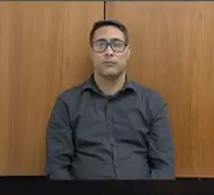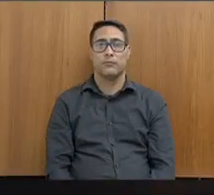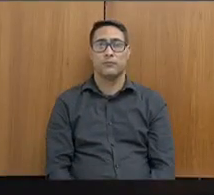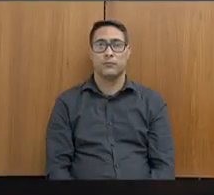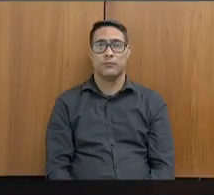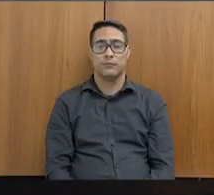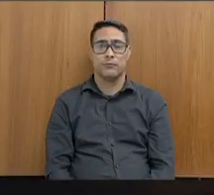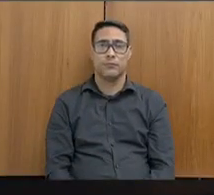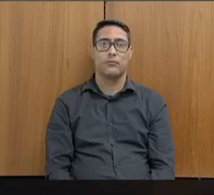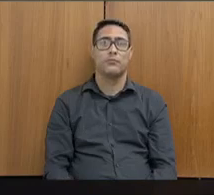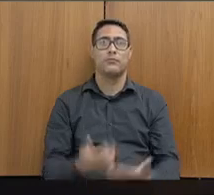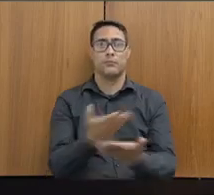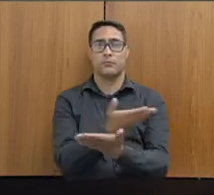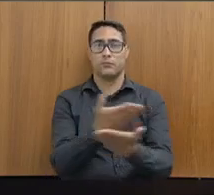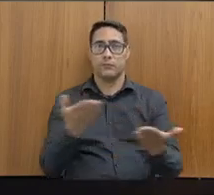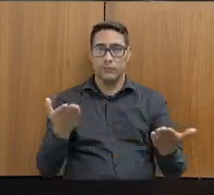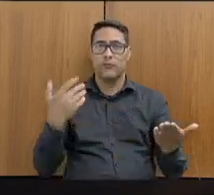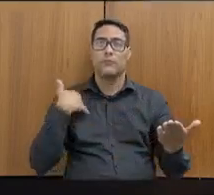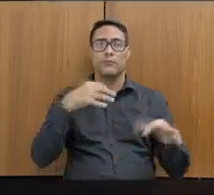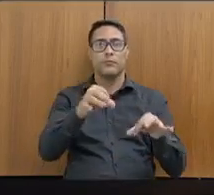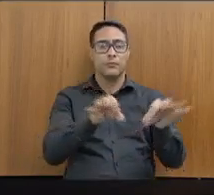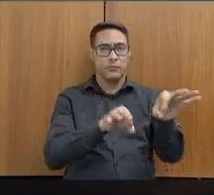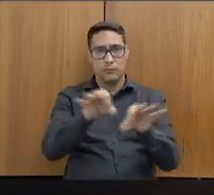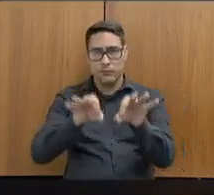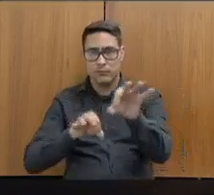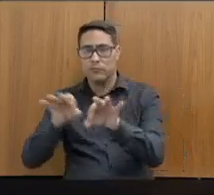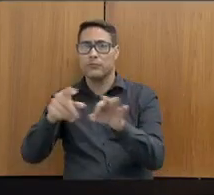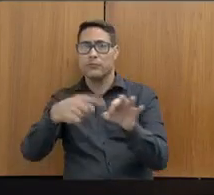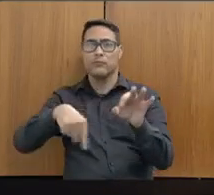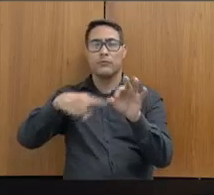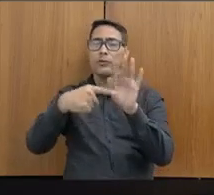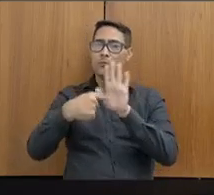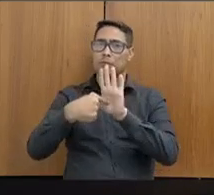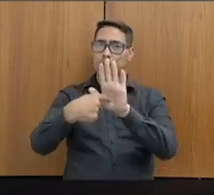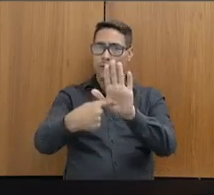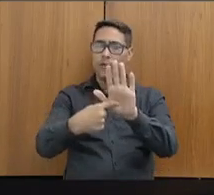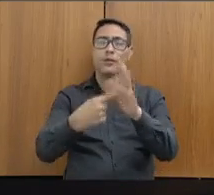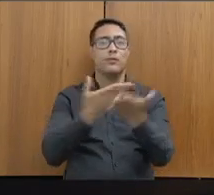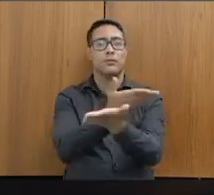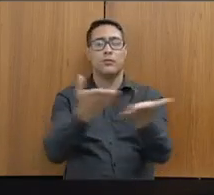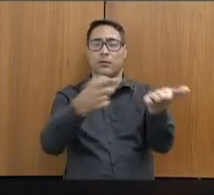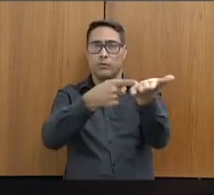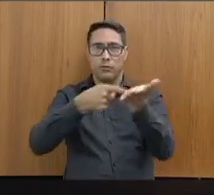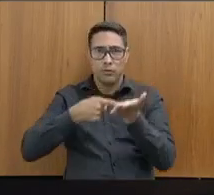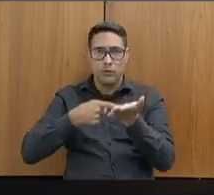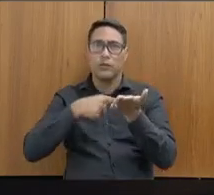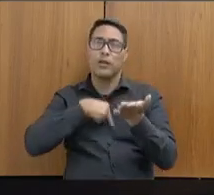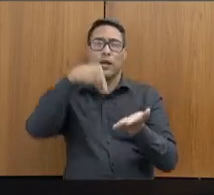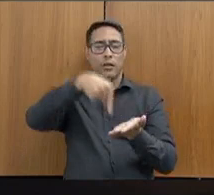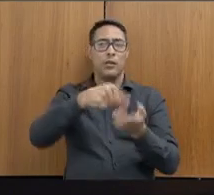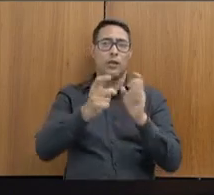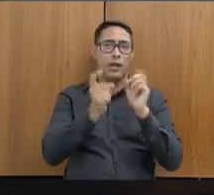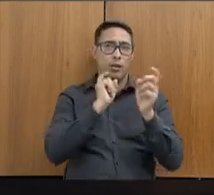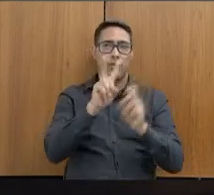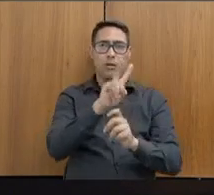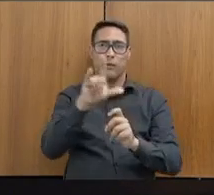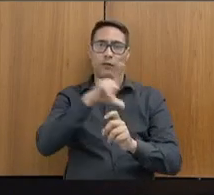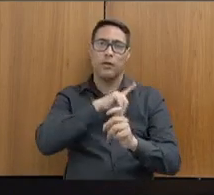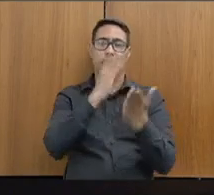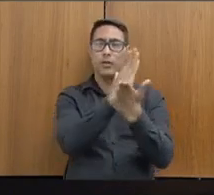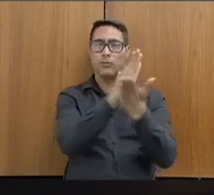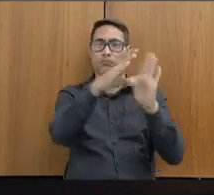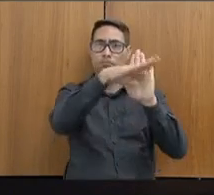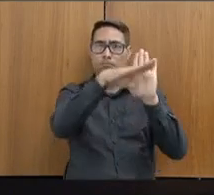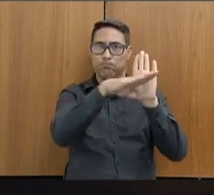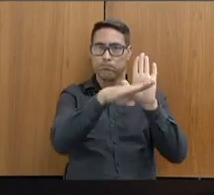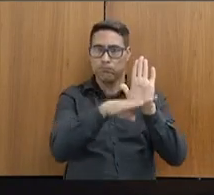Presidência, tendo em vista a organização dos trabalhos comunica aos parlamentares e aos convidados que os atos desta reunião obedecerão as seguintes normas